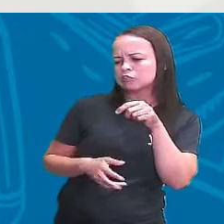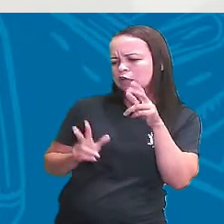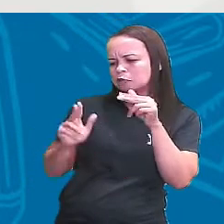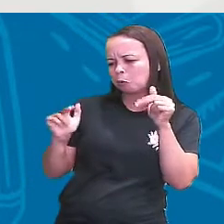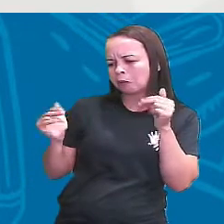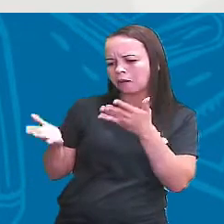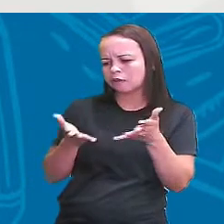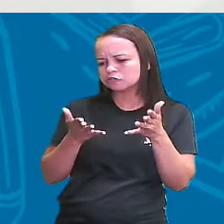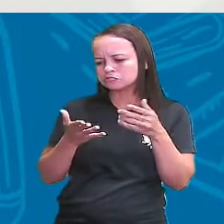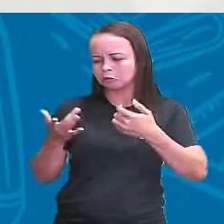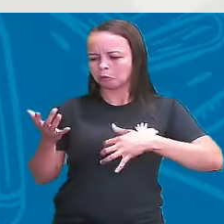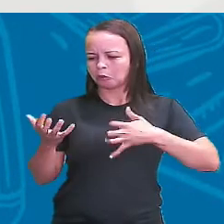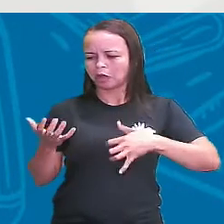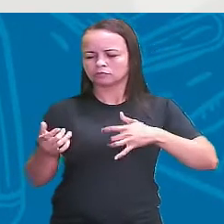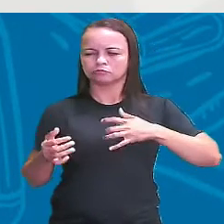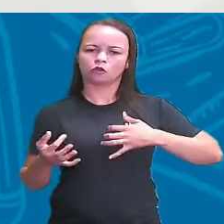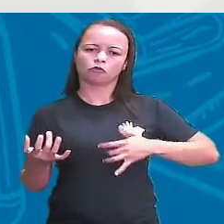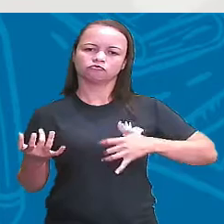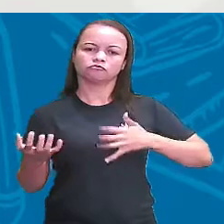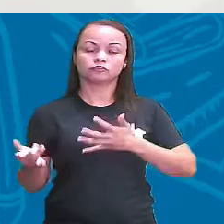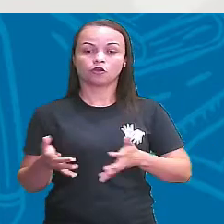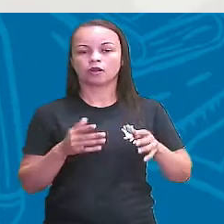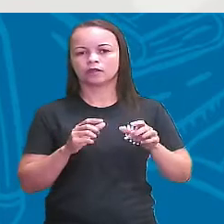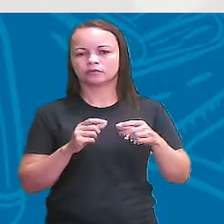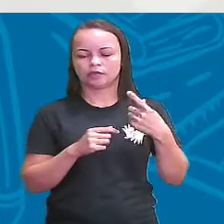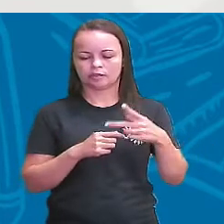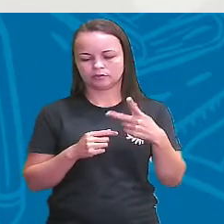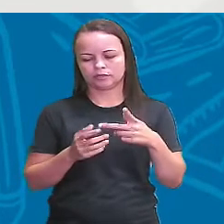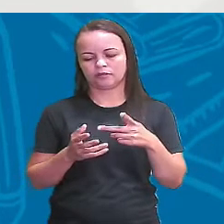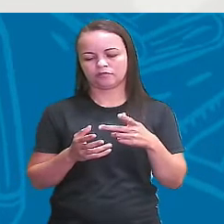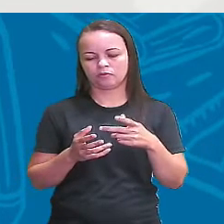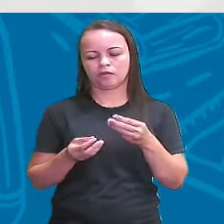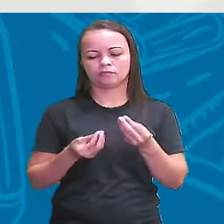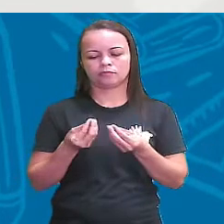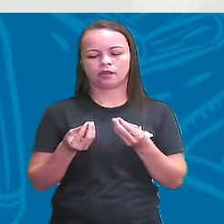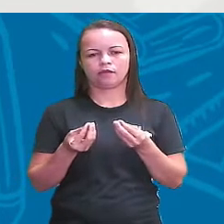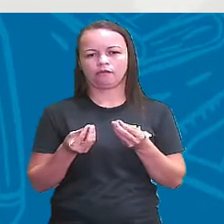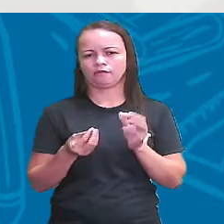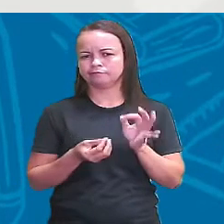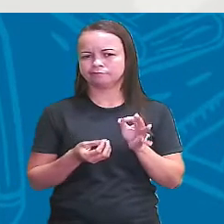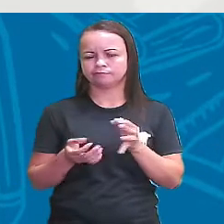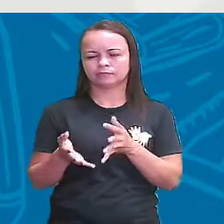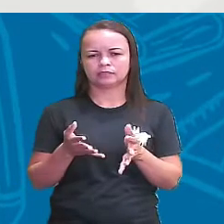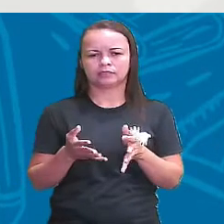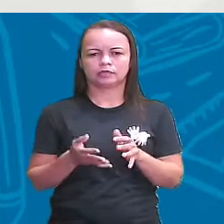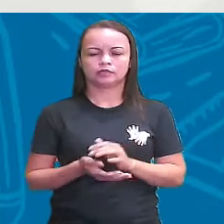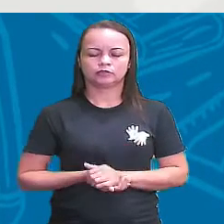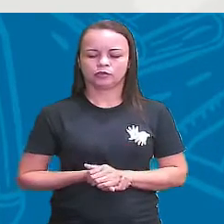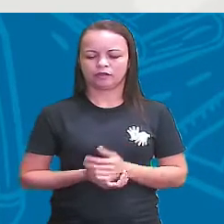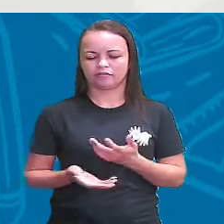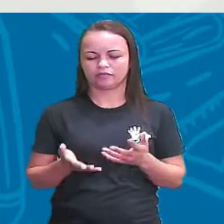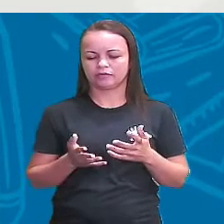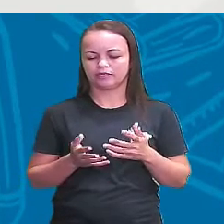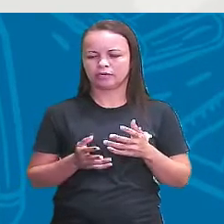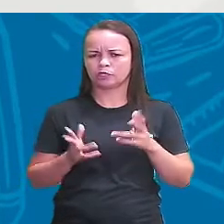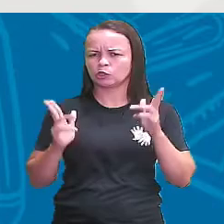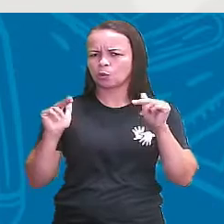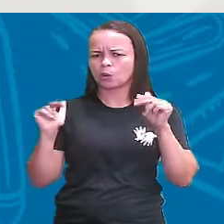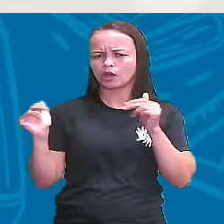tocando violão. Esse seria a forma correta. Mas se você diz assim, nunca mais le vi tocando